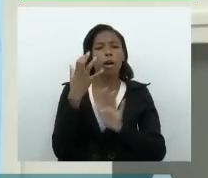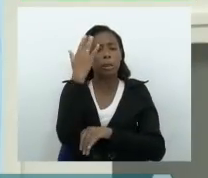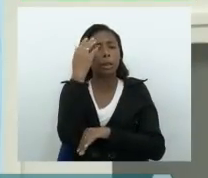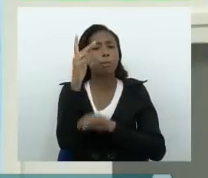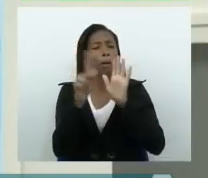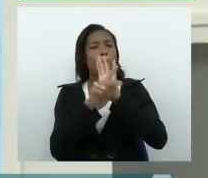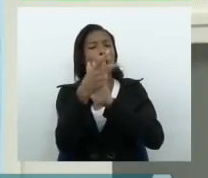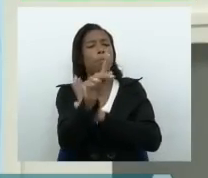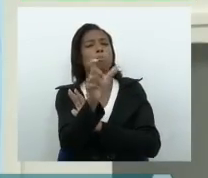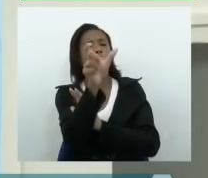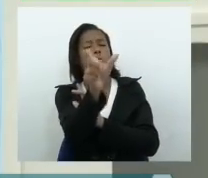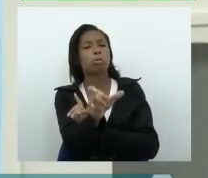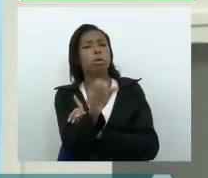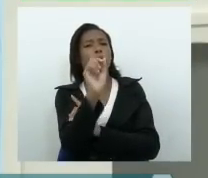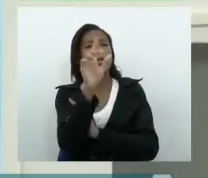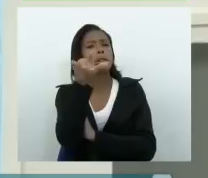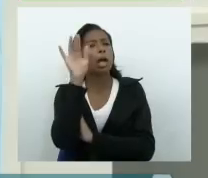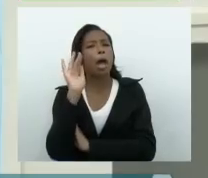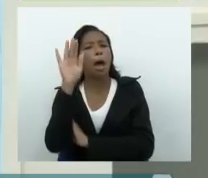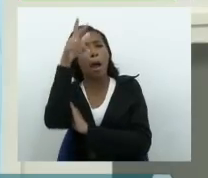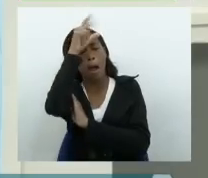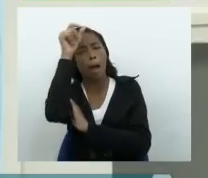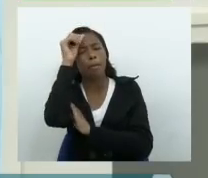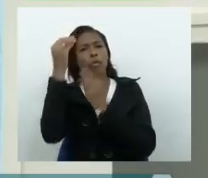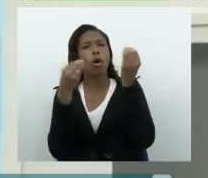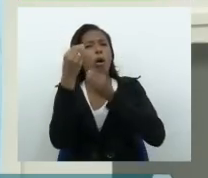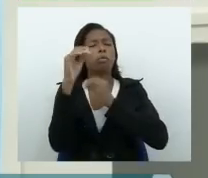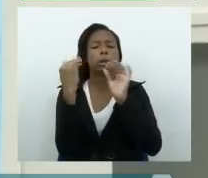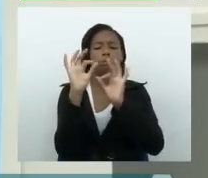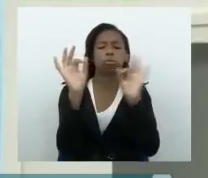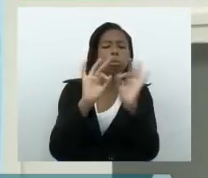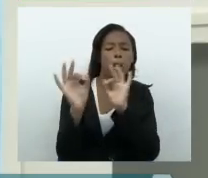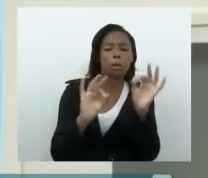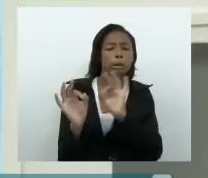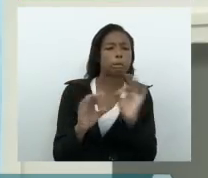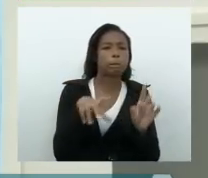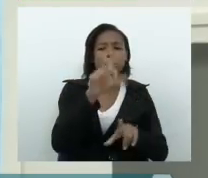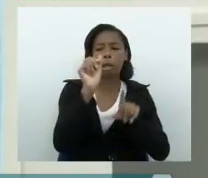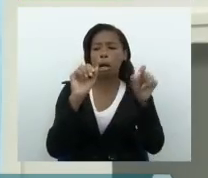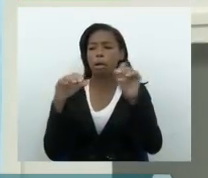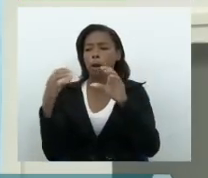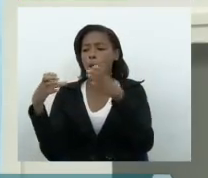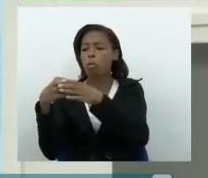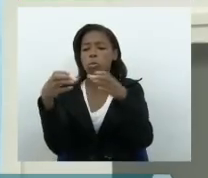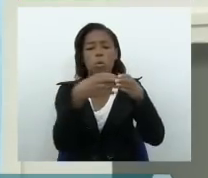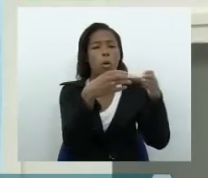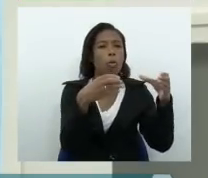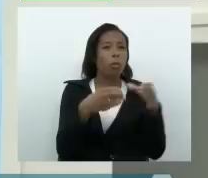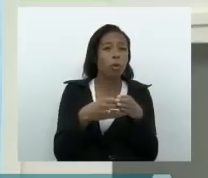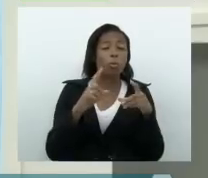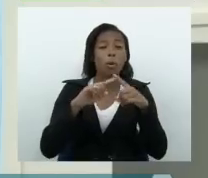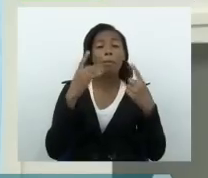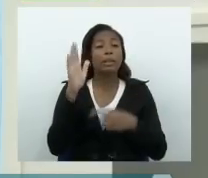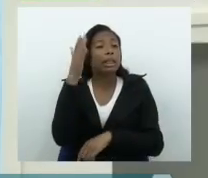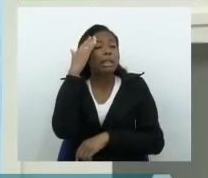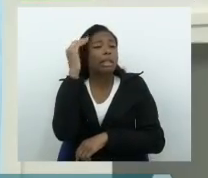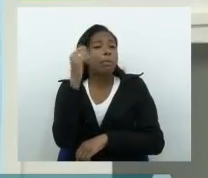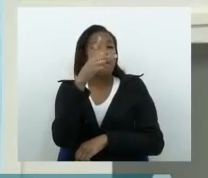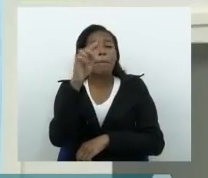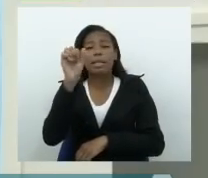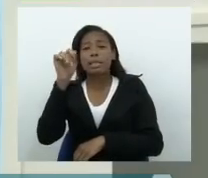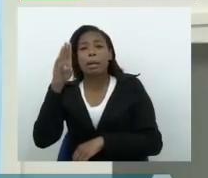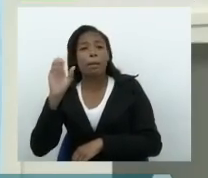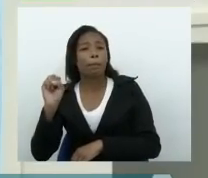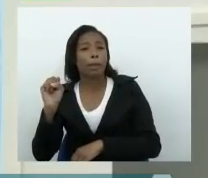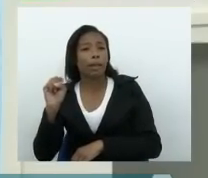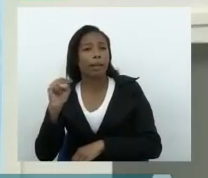você, você sendo eleito prefeito, como é que você pretende articular isso com os demais partidos, uma vez que hoje o PSDB é